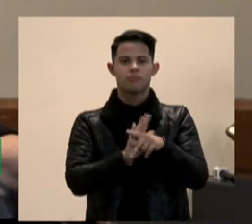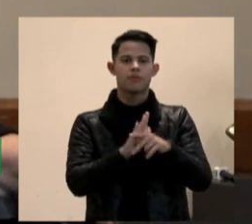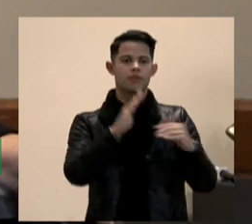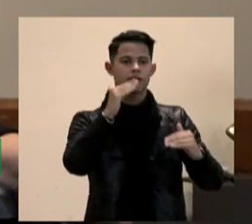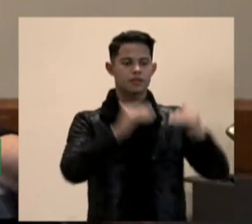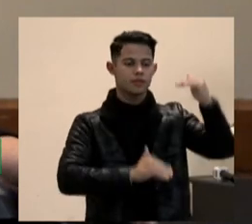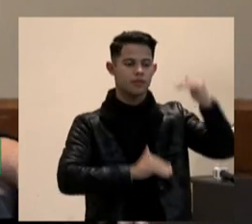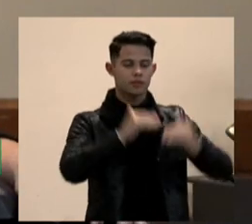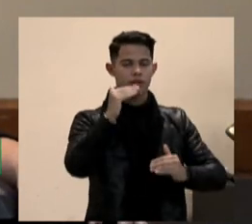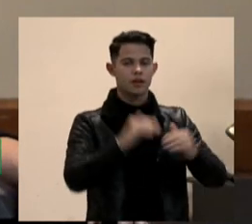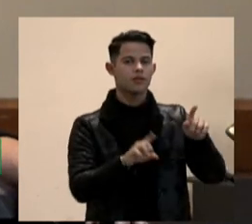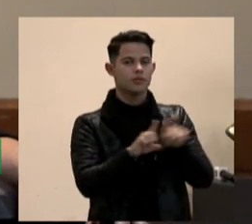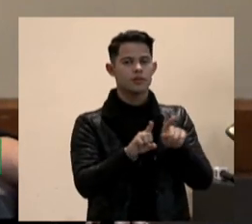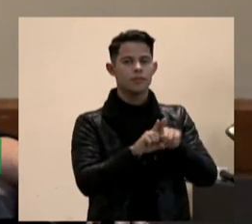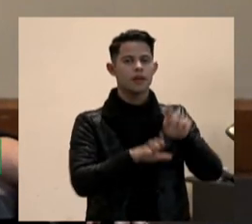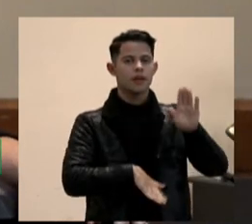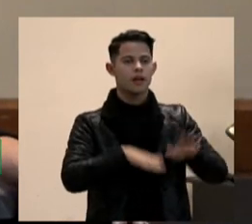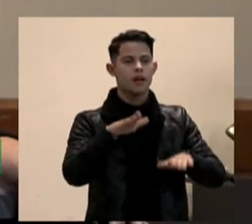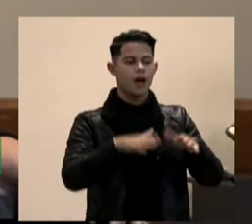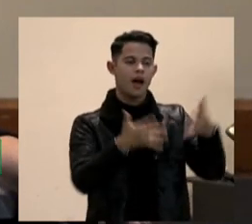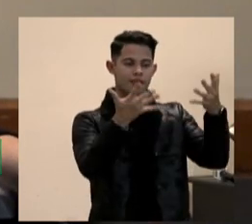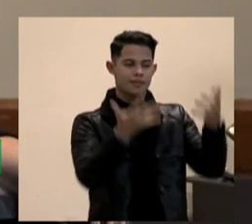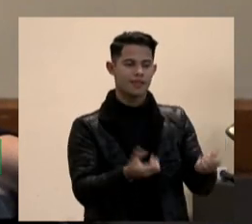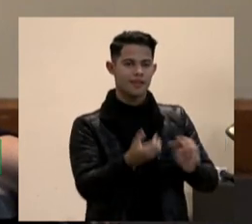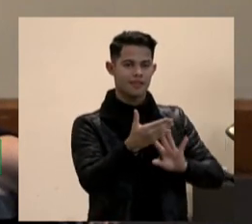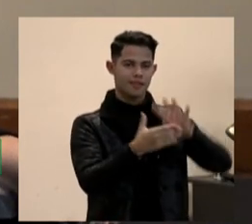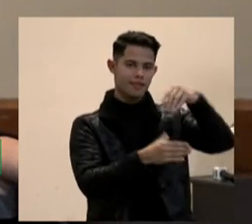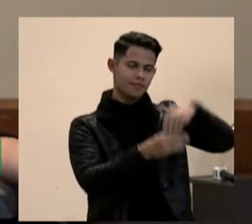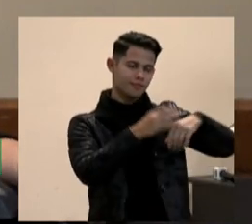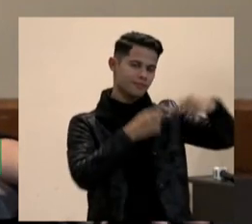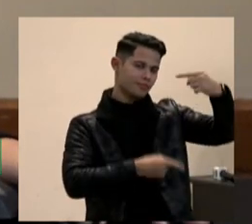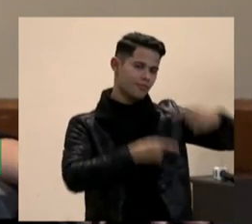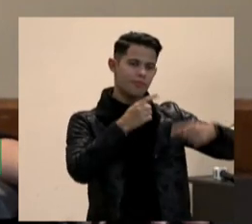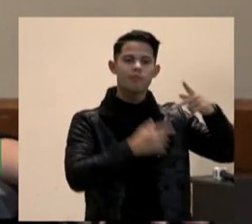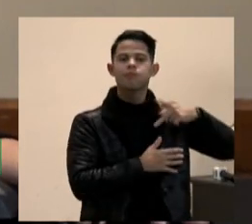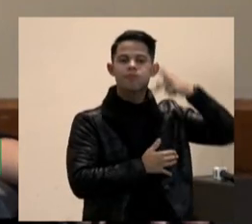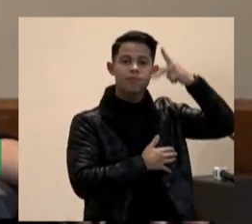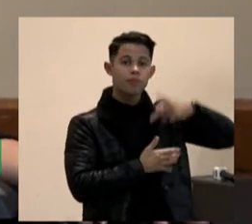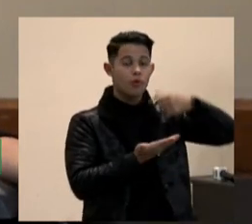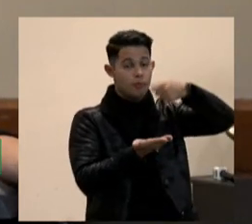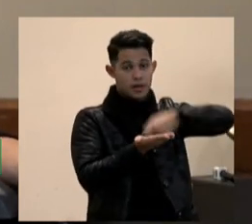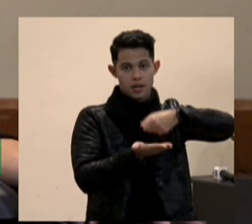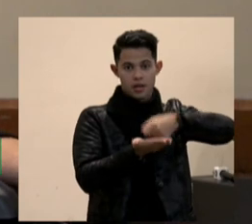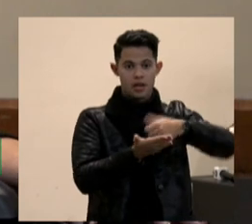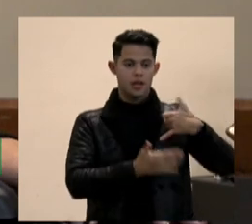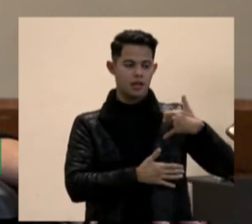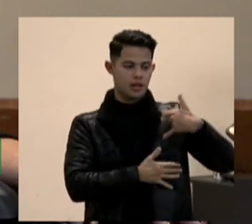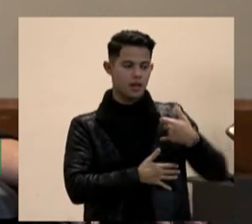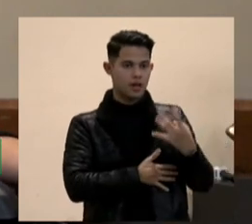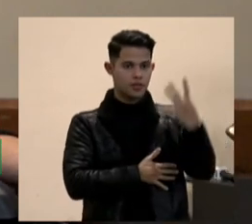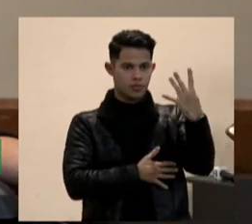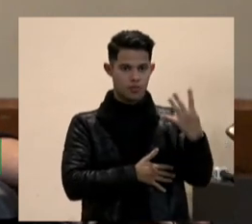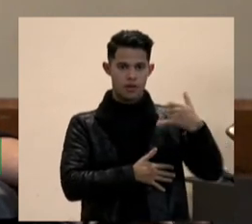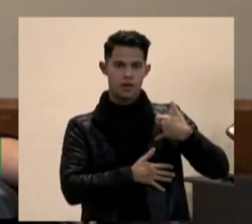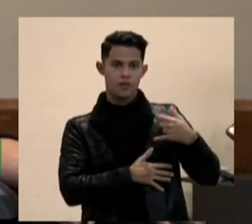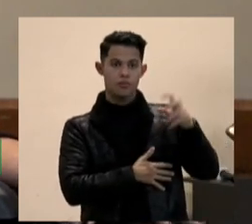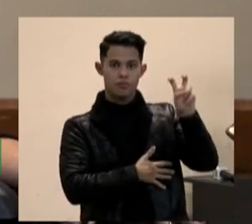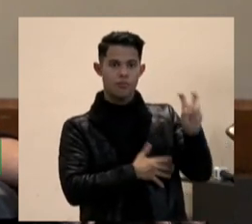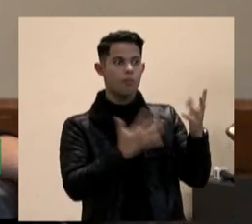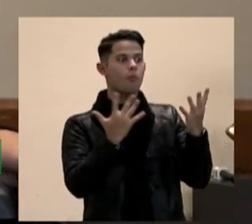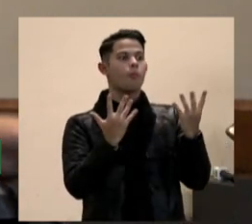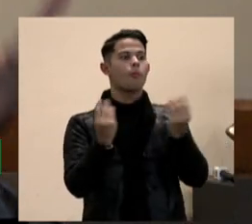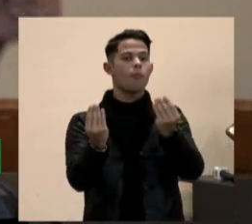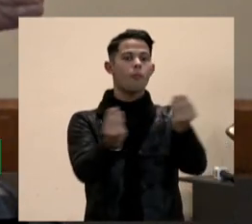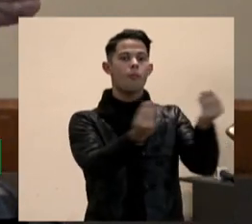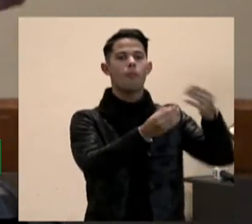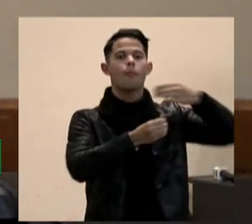Que é acolhido pela política, que foi o fato de, pela obrigatoriedade do 4 e 5 anos, muitas redes de ensino, muitos